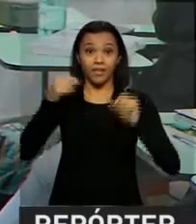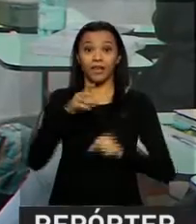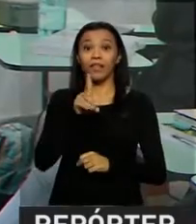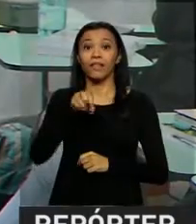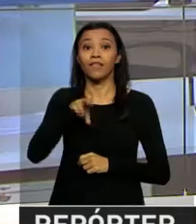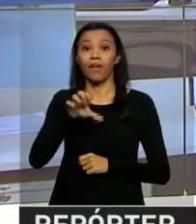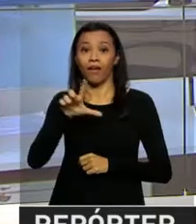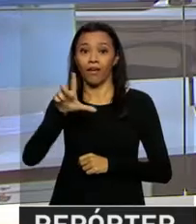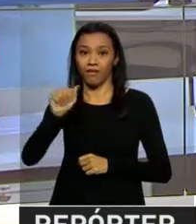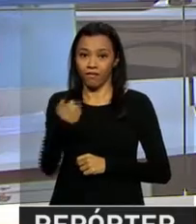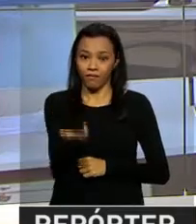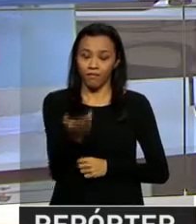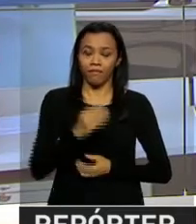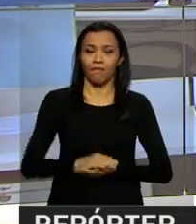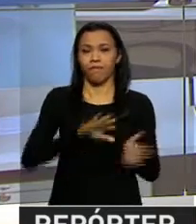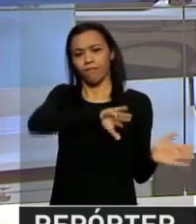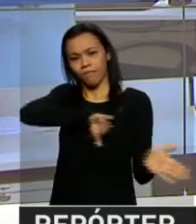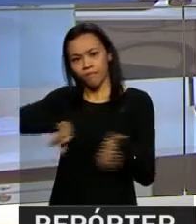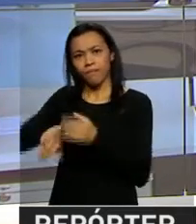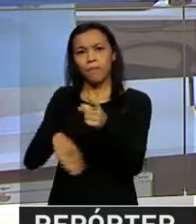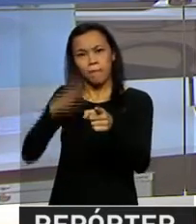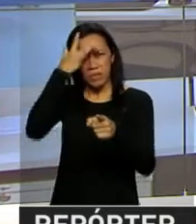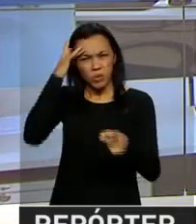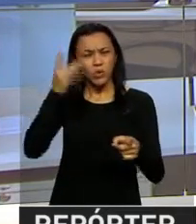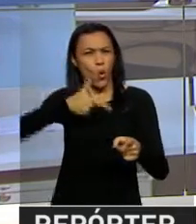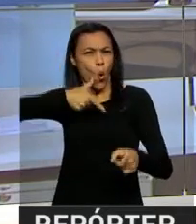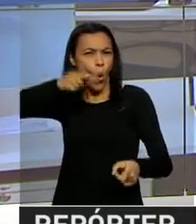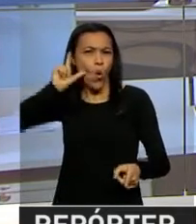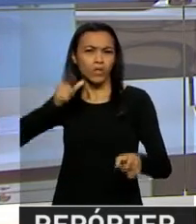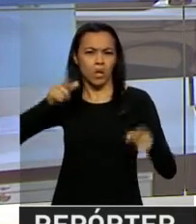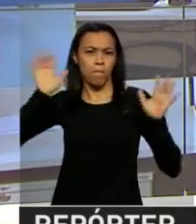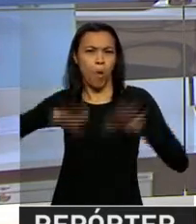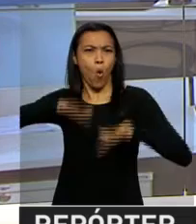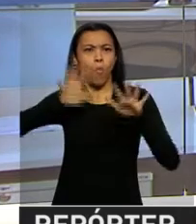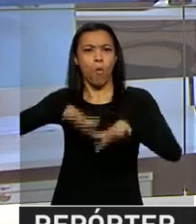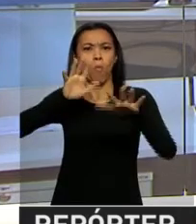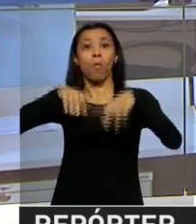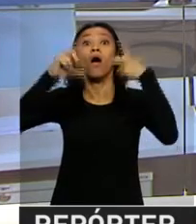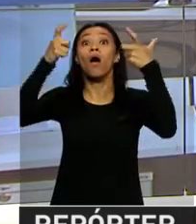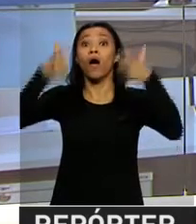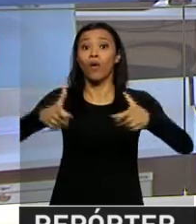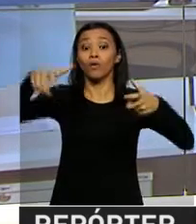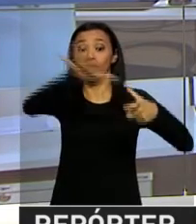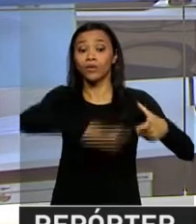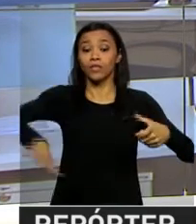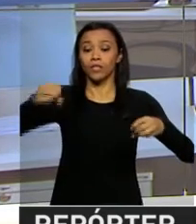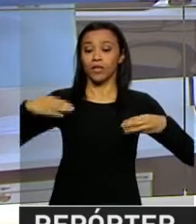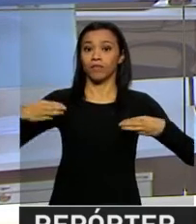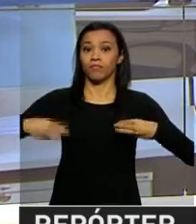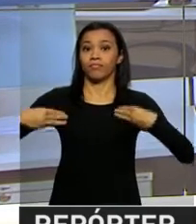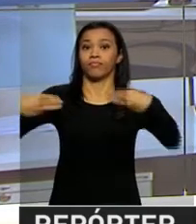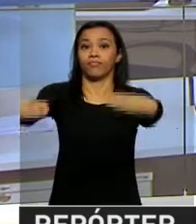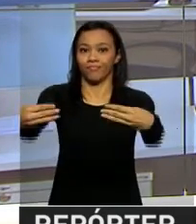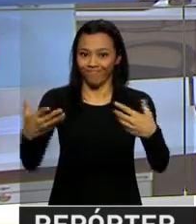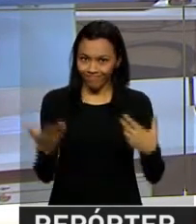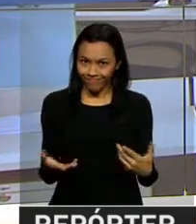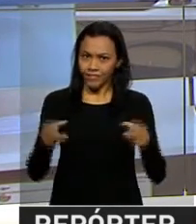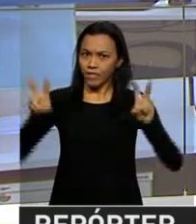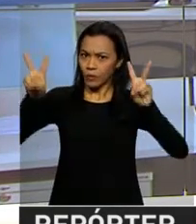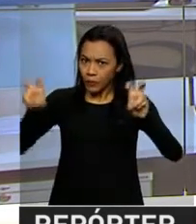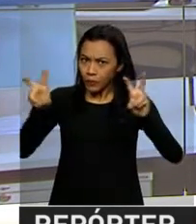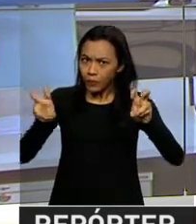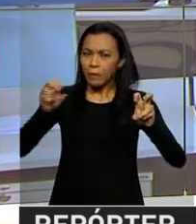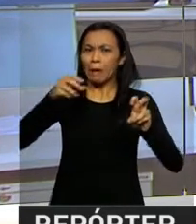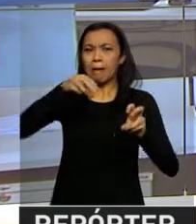Almeida. Manifestantes se reuniram ontem na Esplanada dos Ministérios aqui em Brasília, na Marcha das Flores. O ato foi